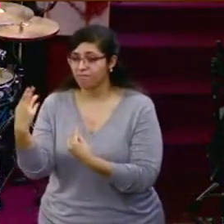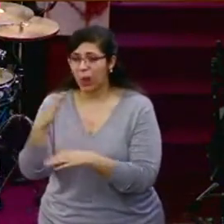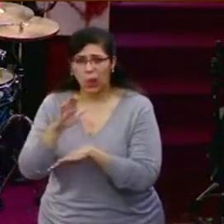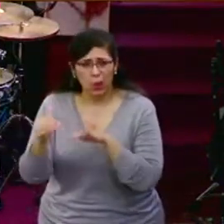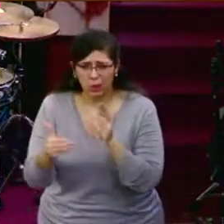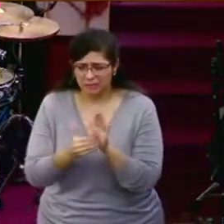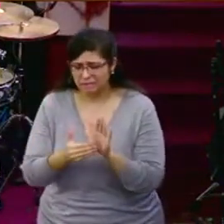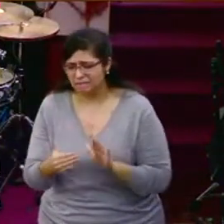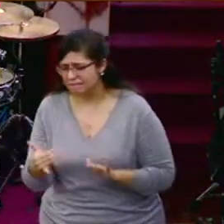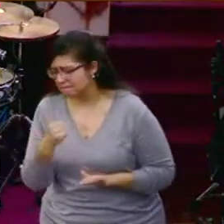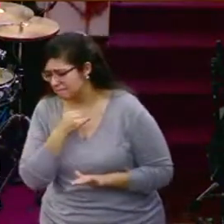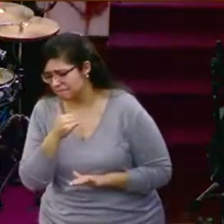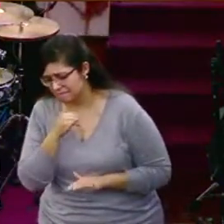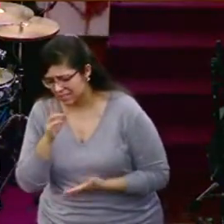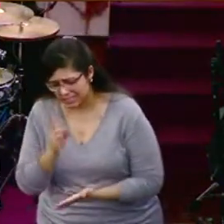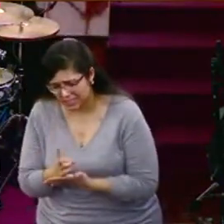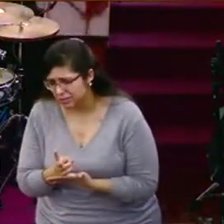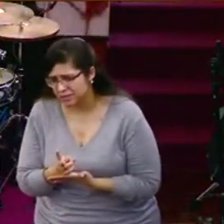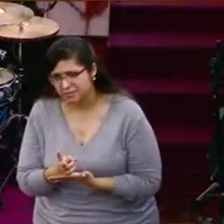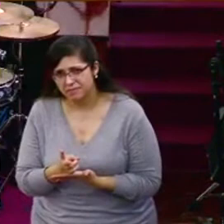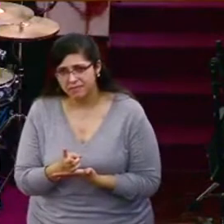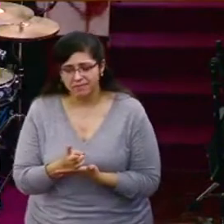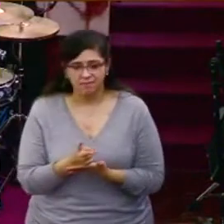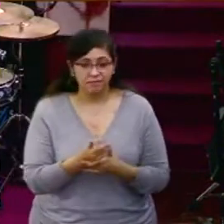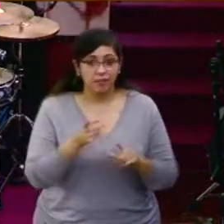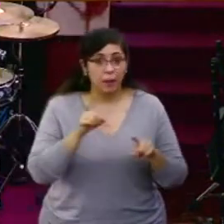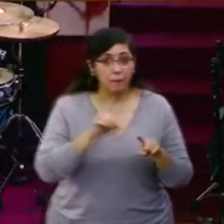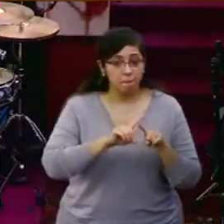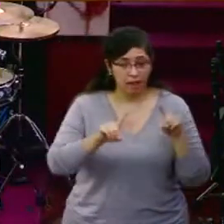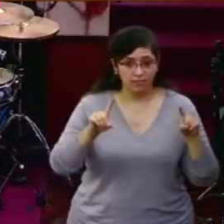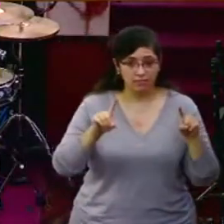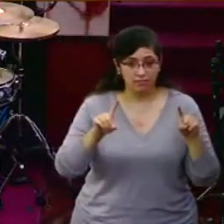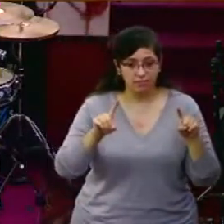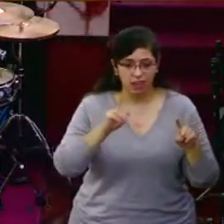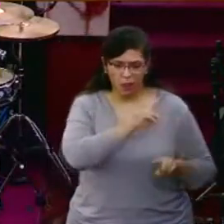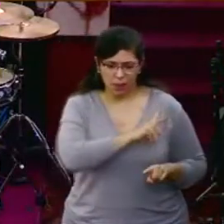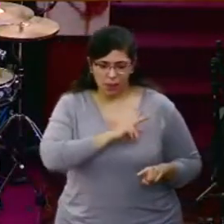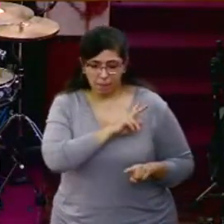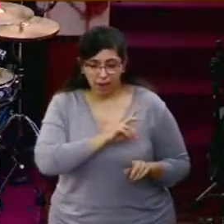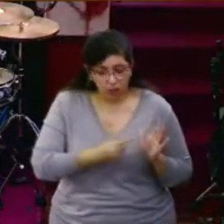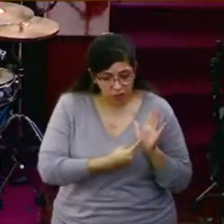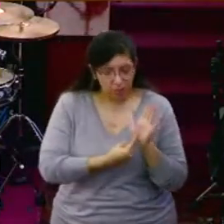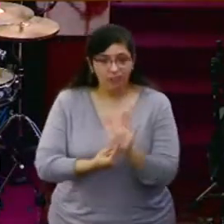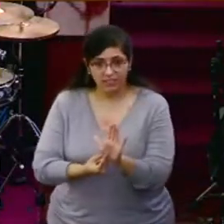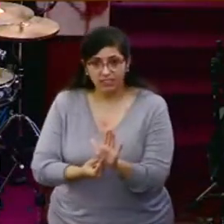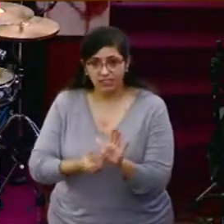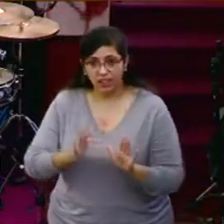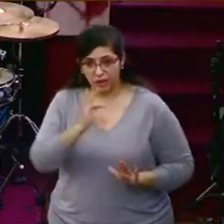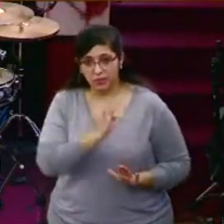insatisfação no entanto paulo chama a igreja de filipos a uma realidade